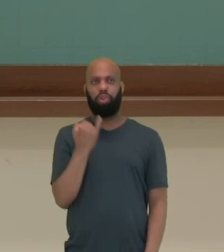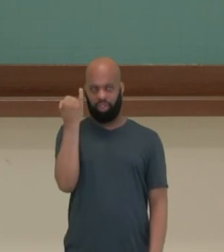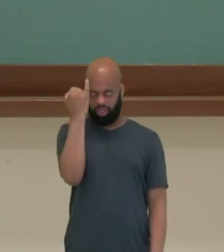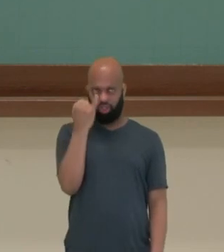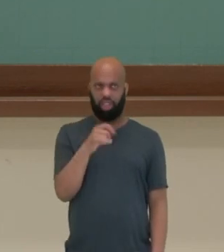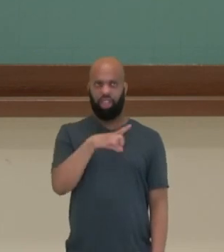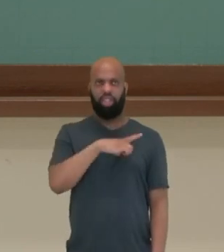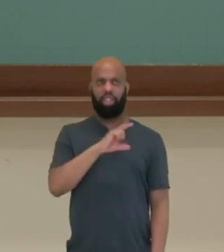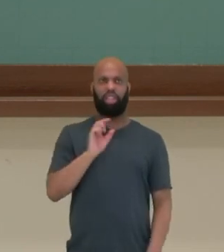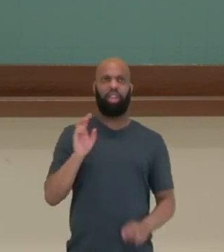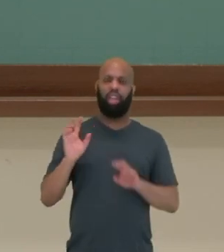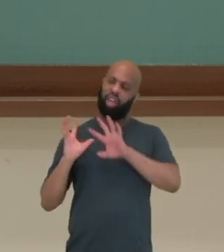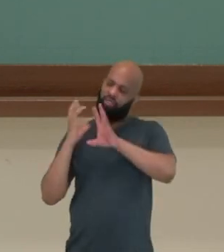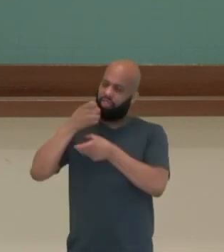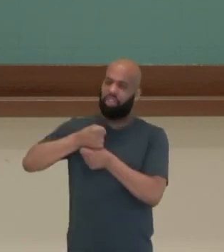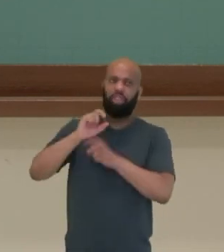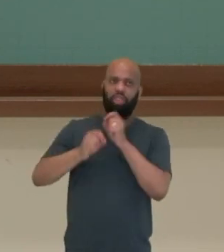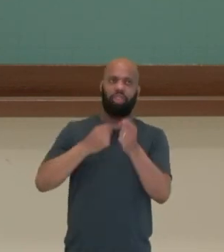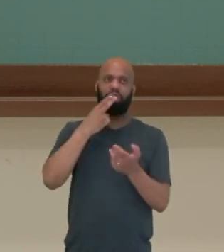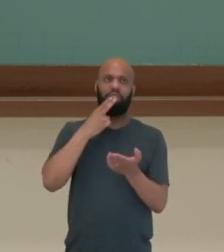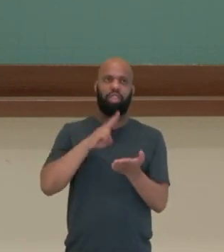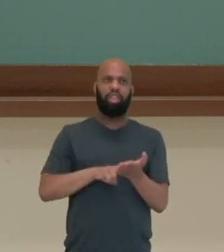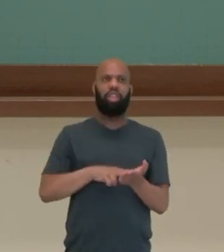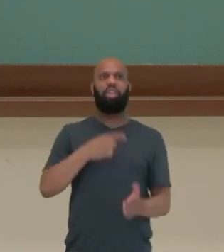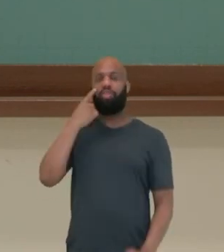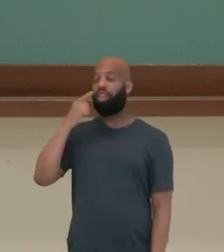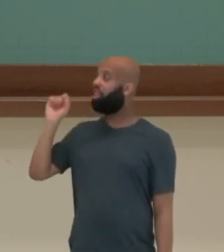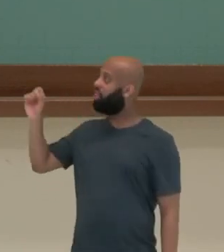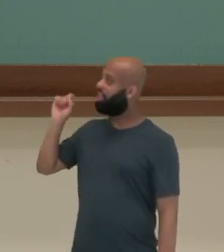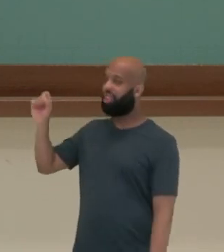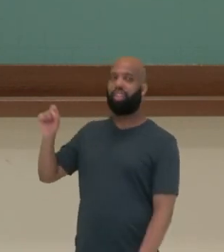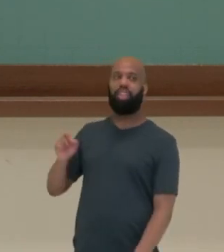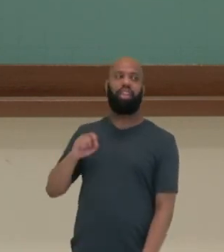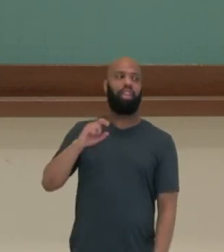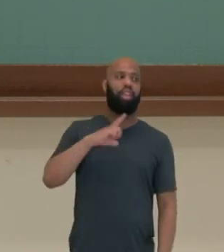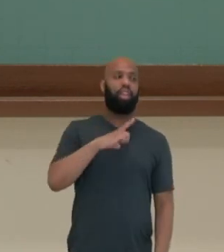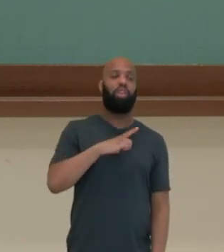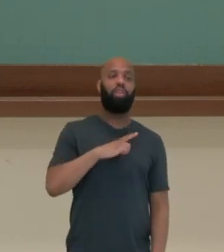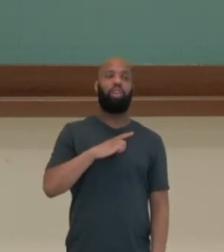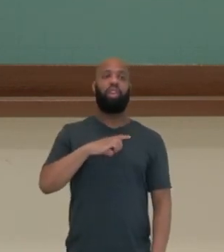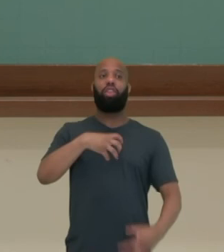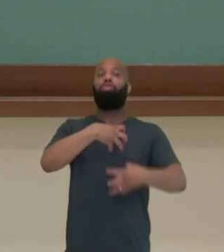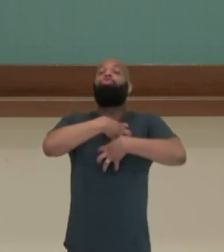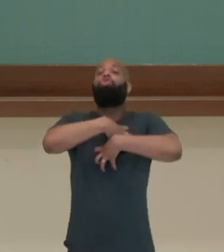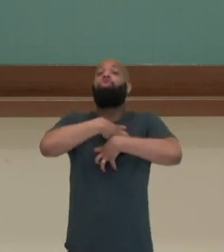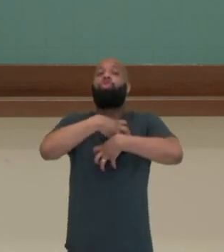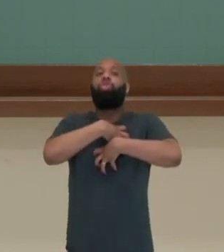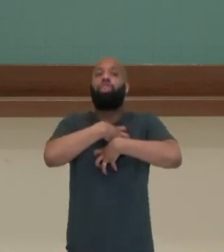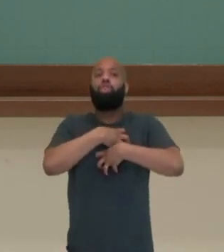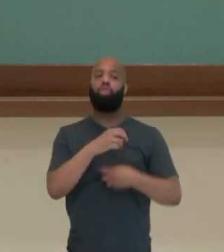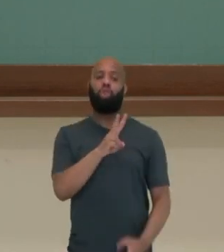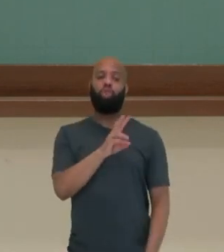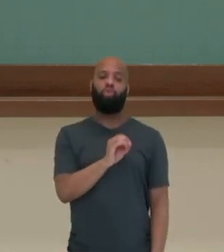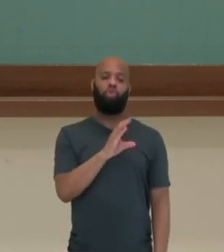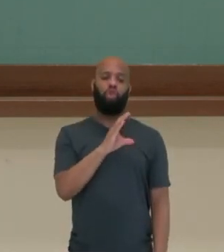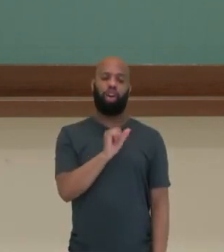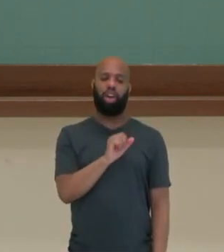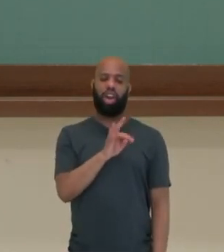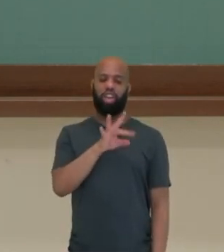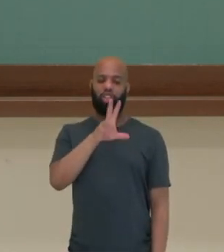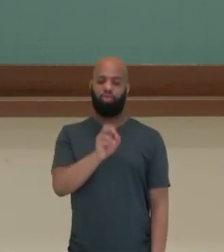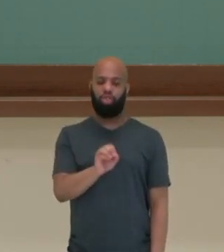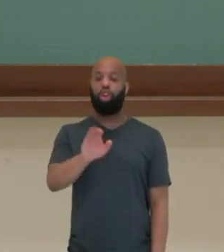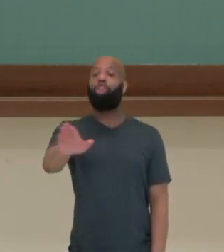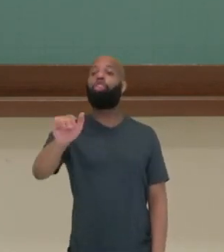revisar que a carta, olha aqui, ó, cara Julieta, ela tem que ter o quê, ó? Um vocativo. E aqui eu tenho